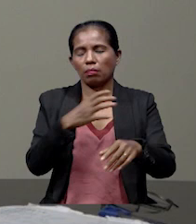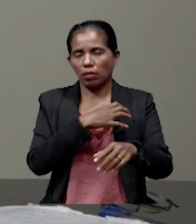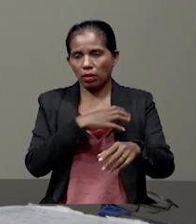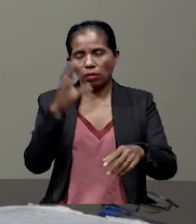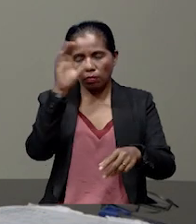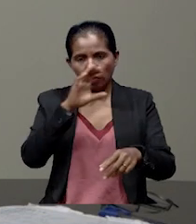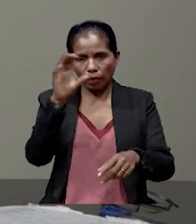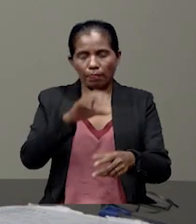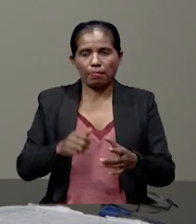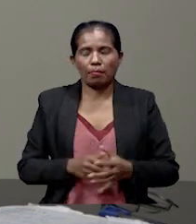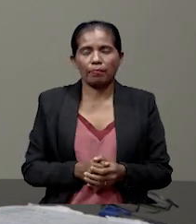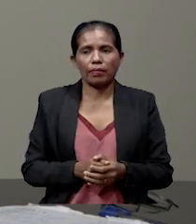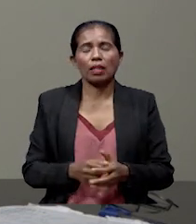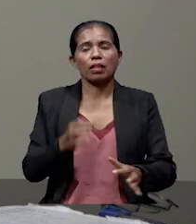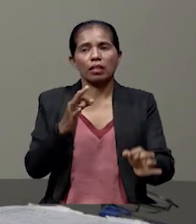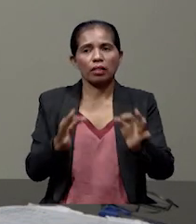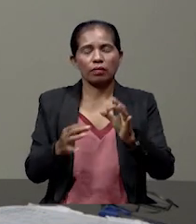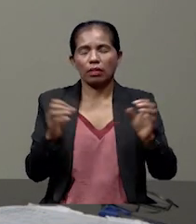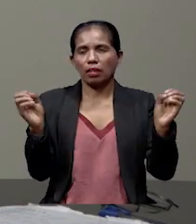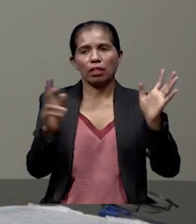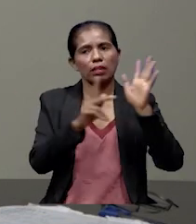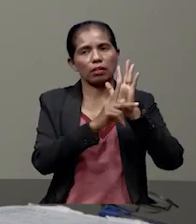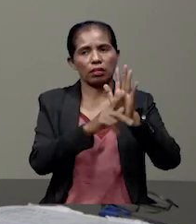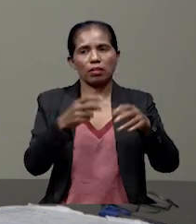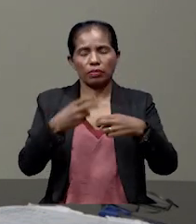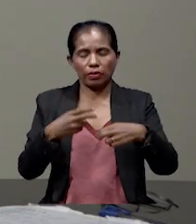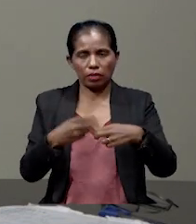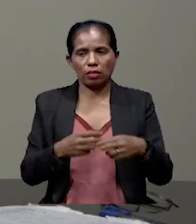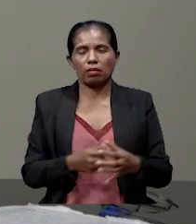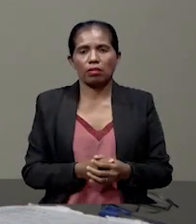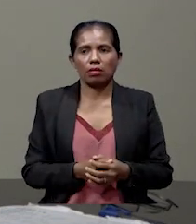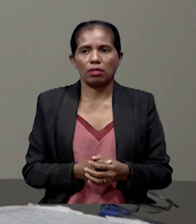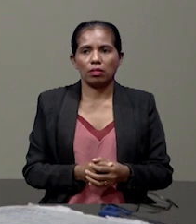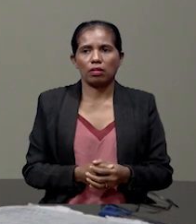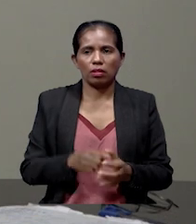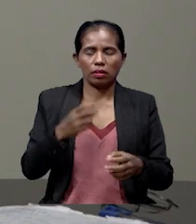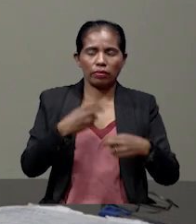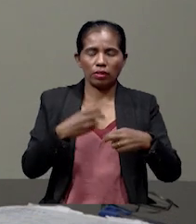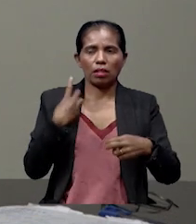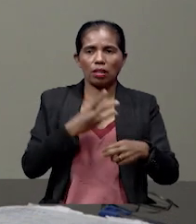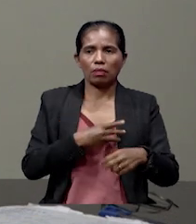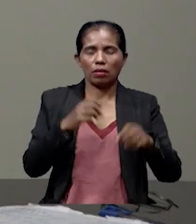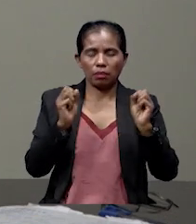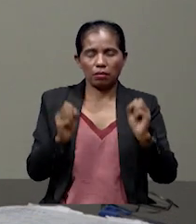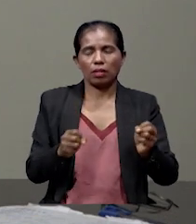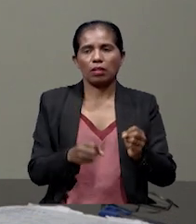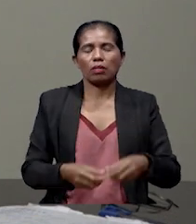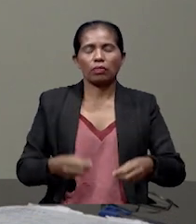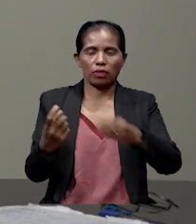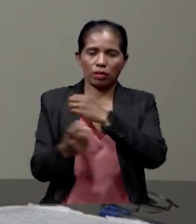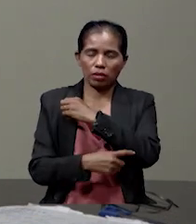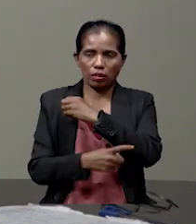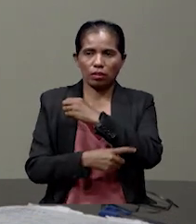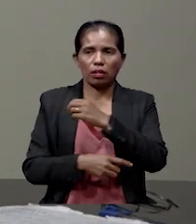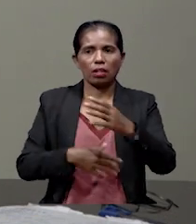advocatura. Se cari quando lá é que essa é dificuldade para susar o tom para mim ver a tudo cheira. Pela vez